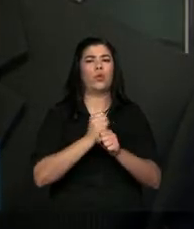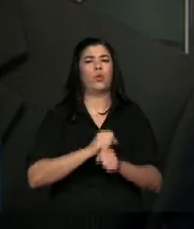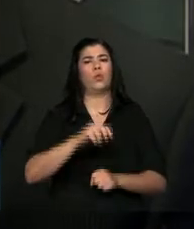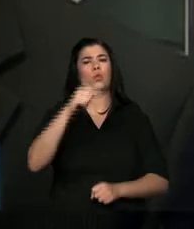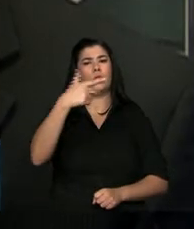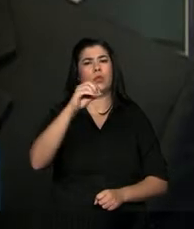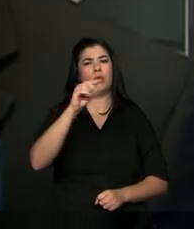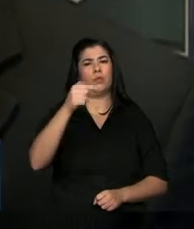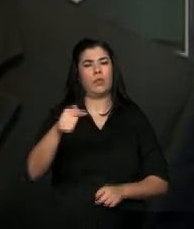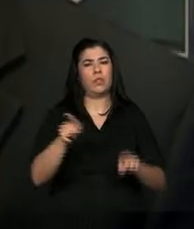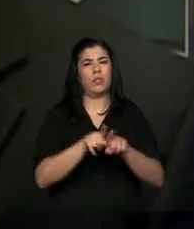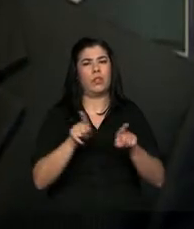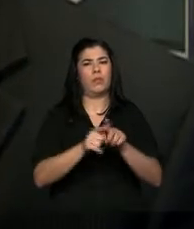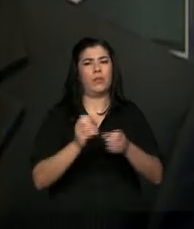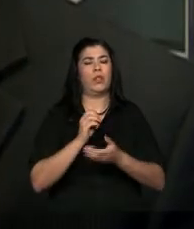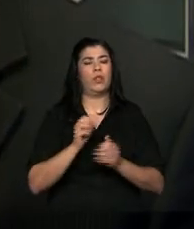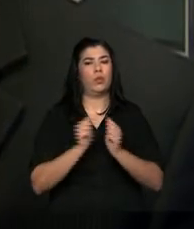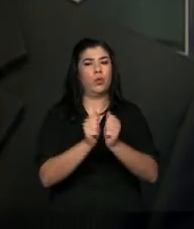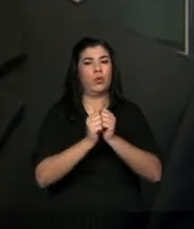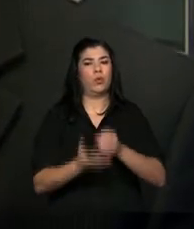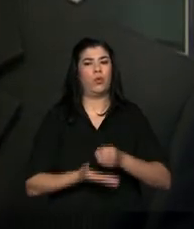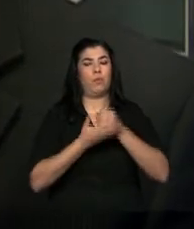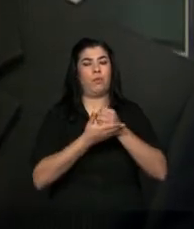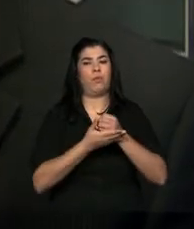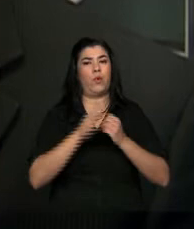com efetivos da Força Nacional